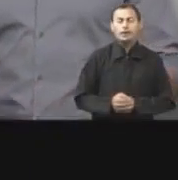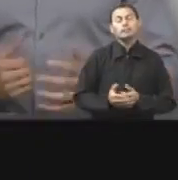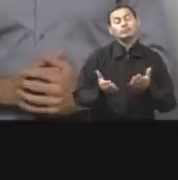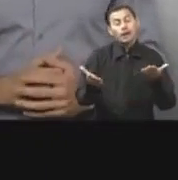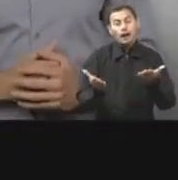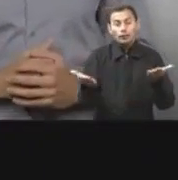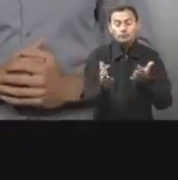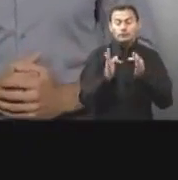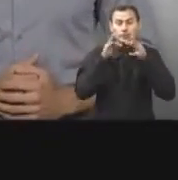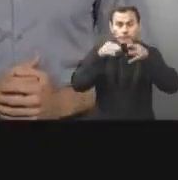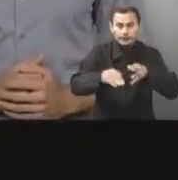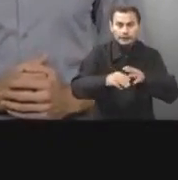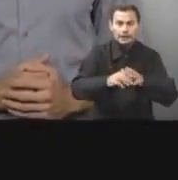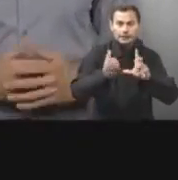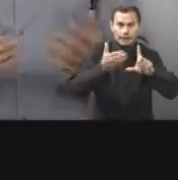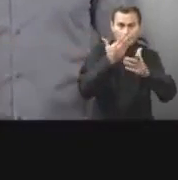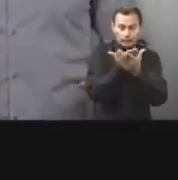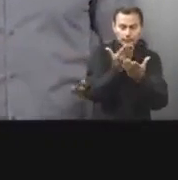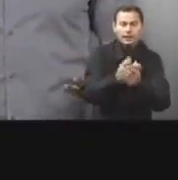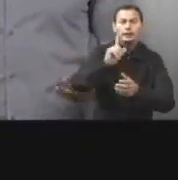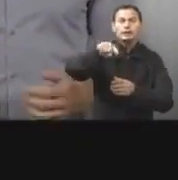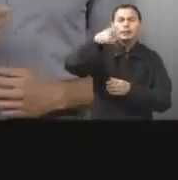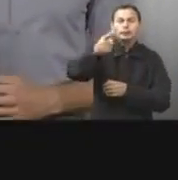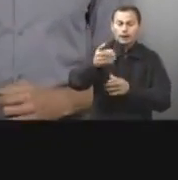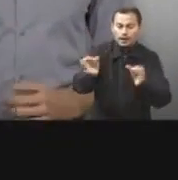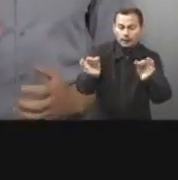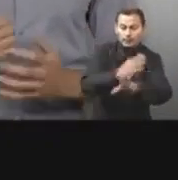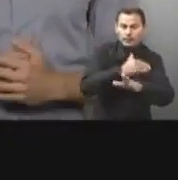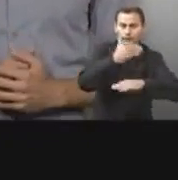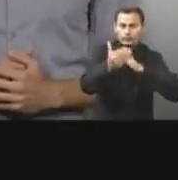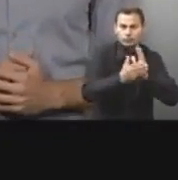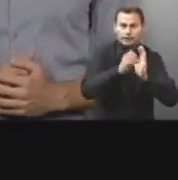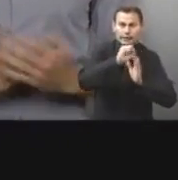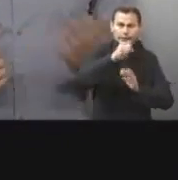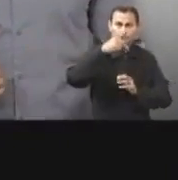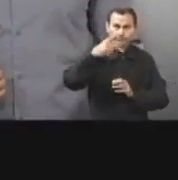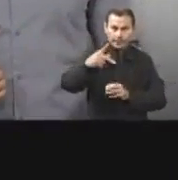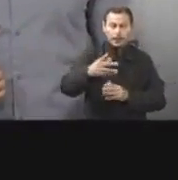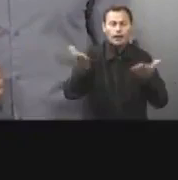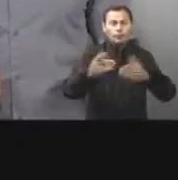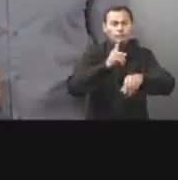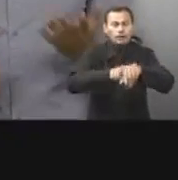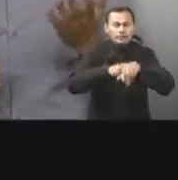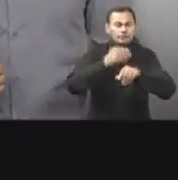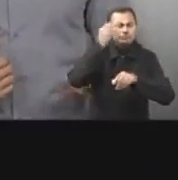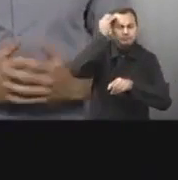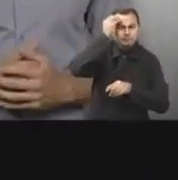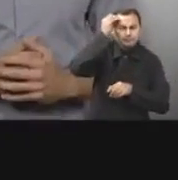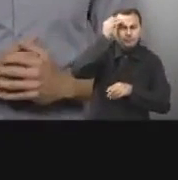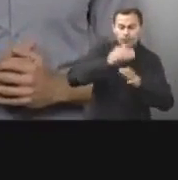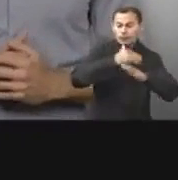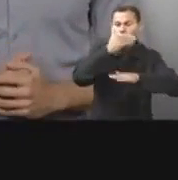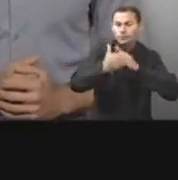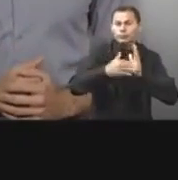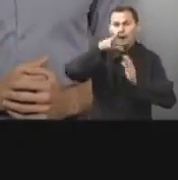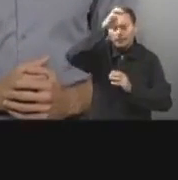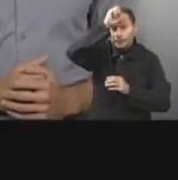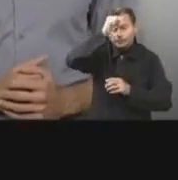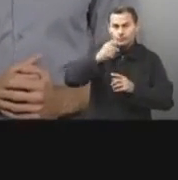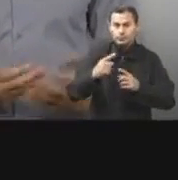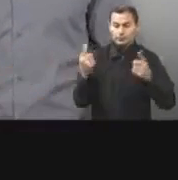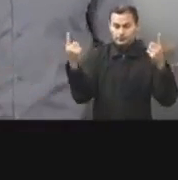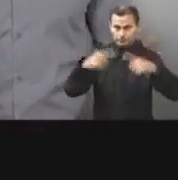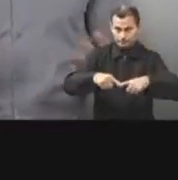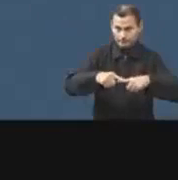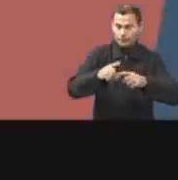Bom, chegamos ao final da nossa aula. E depois de concluir todas as SPs, é hora de você refletir sobre tudo o que aprendeu com os